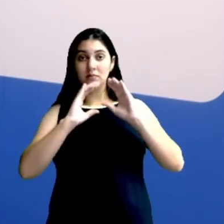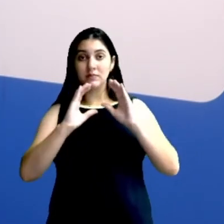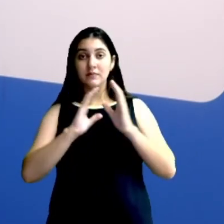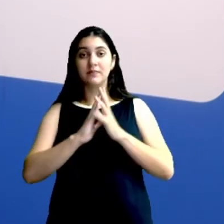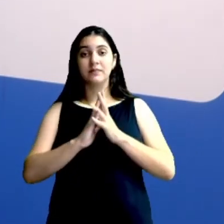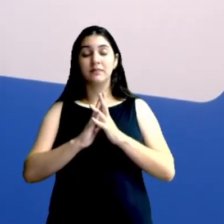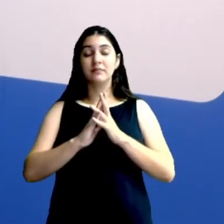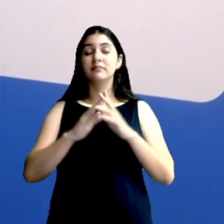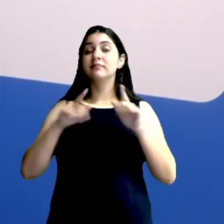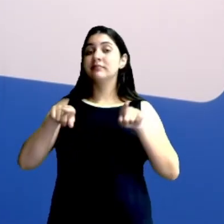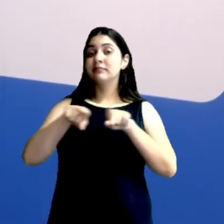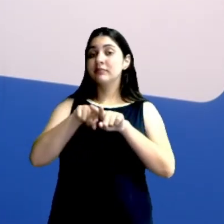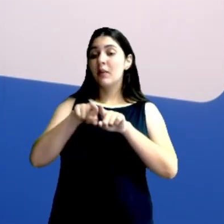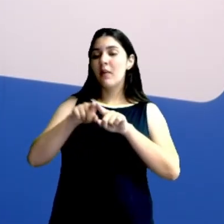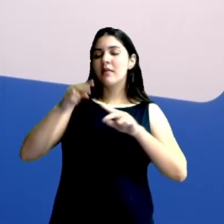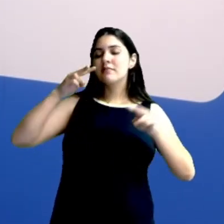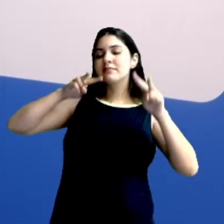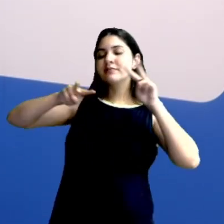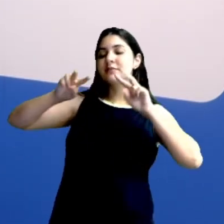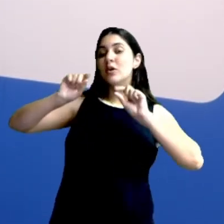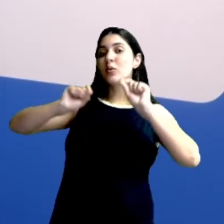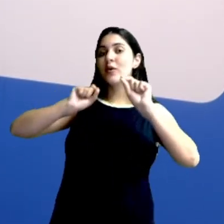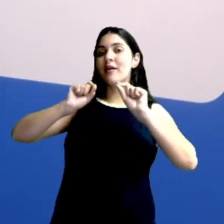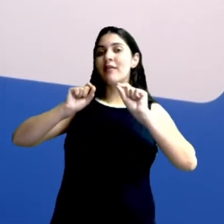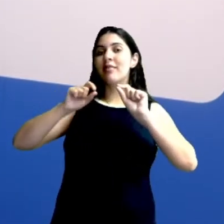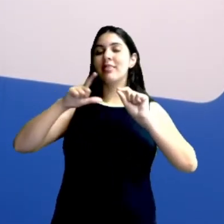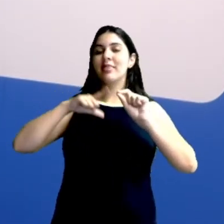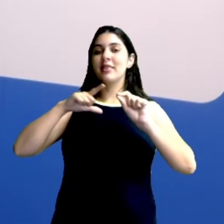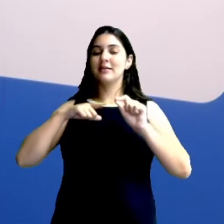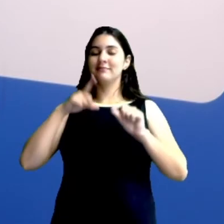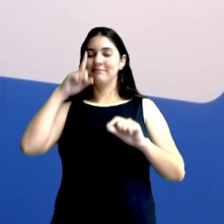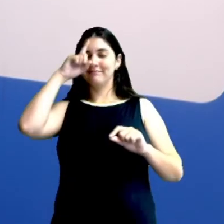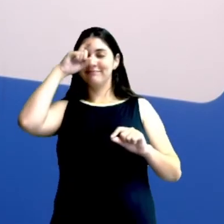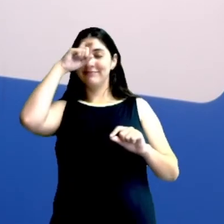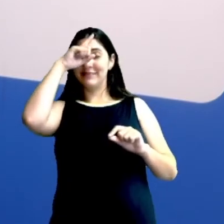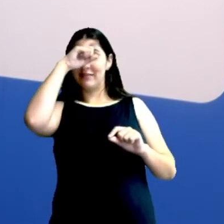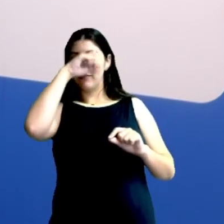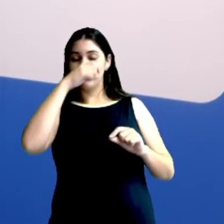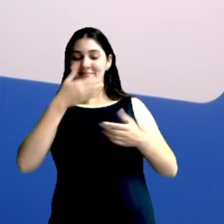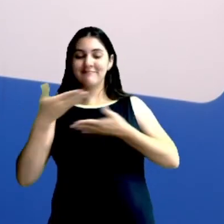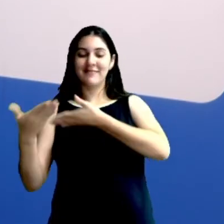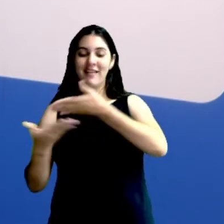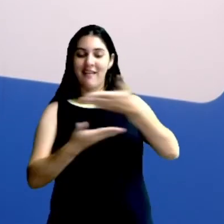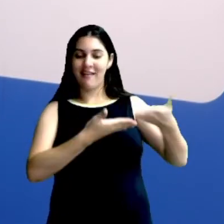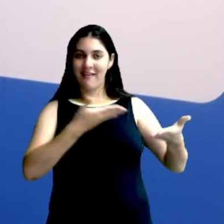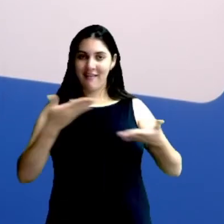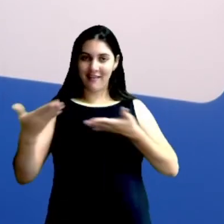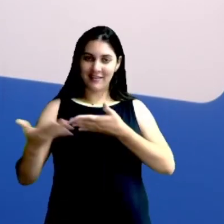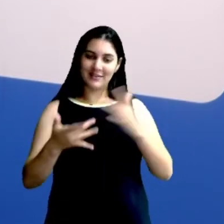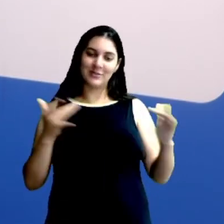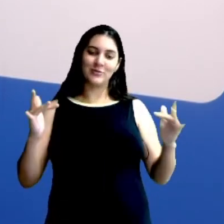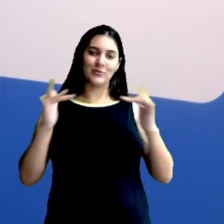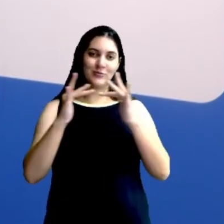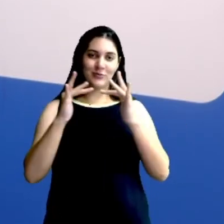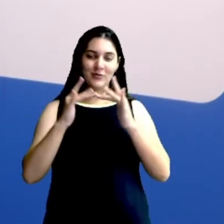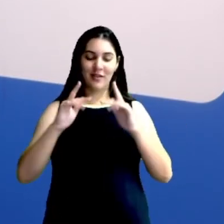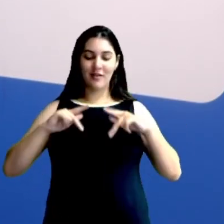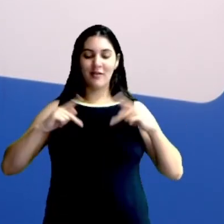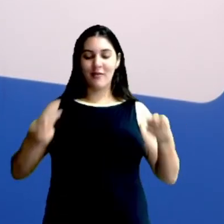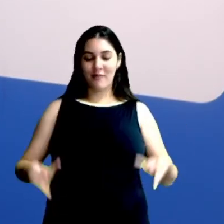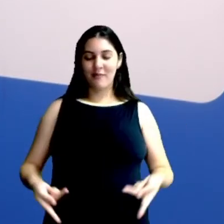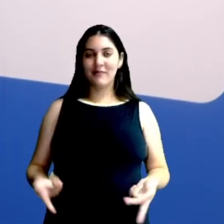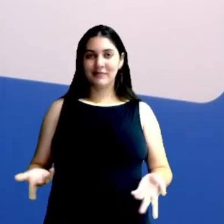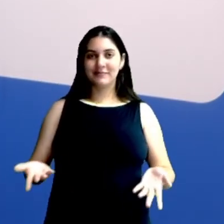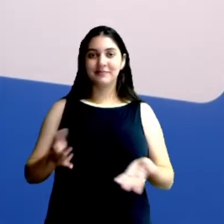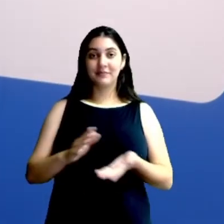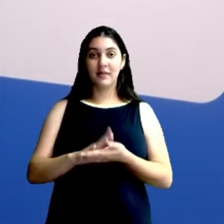comunicação, a gente também o observa como um instrumento que dificulta as relações humanas ou que deixam elas de formas